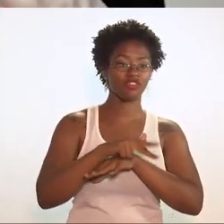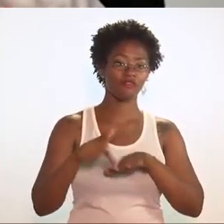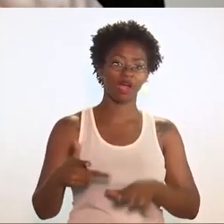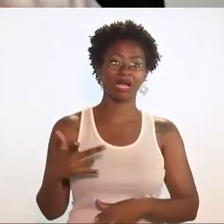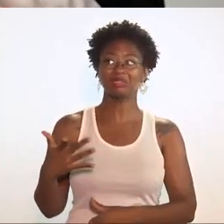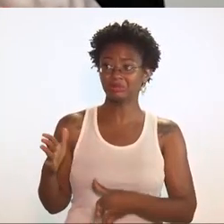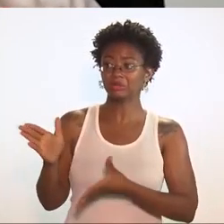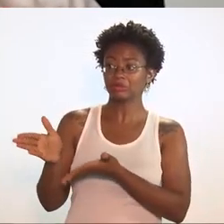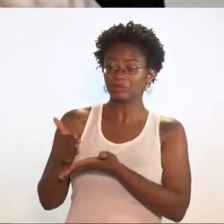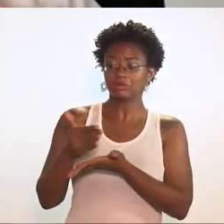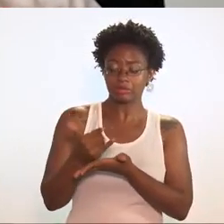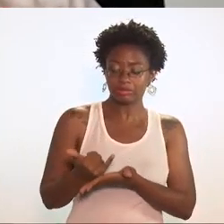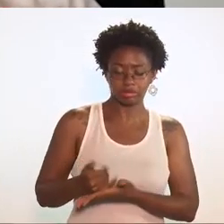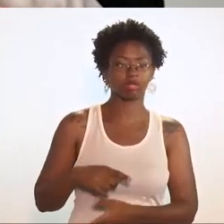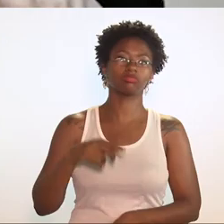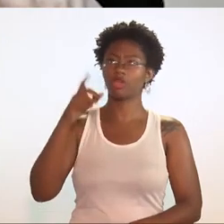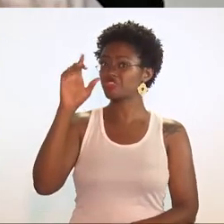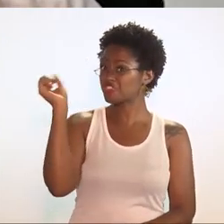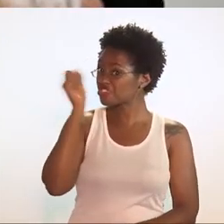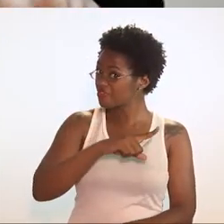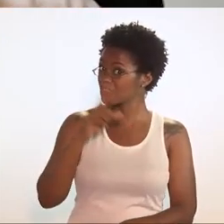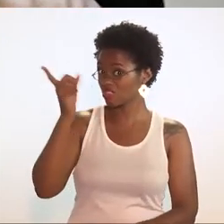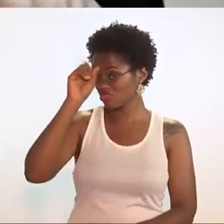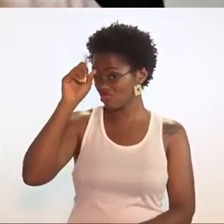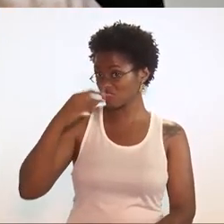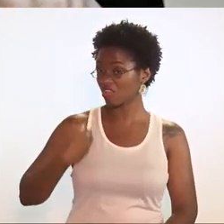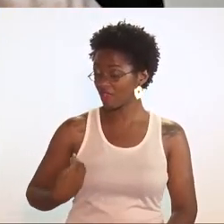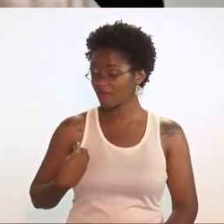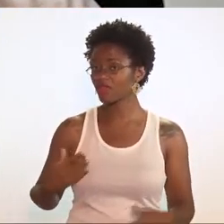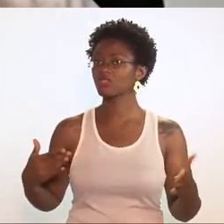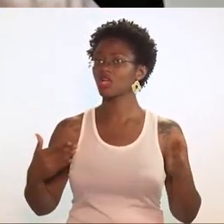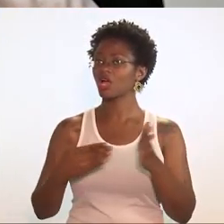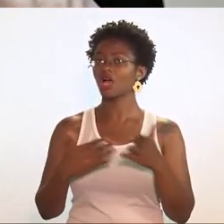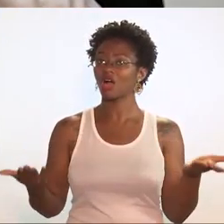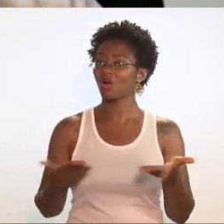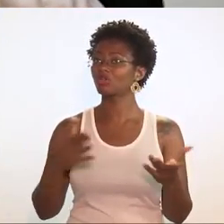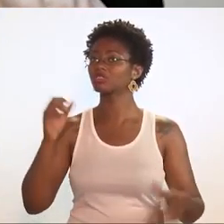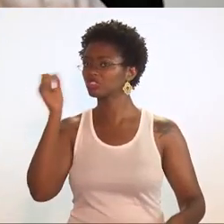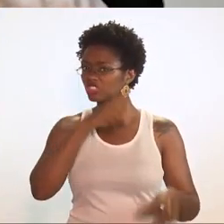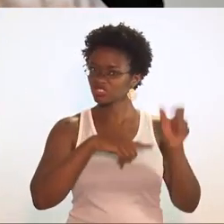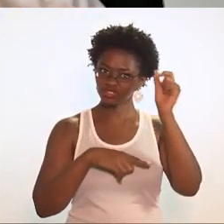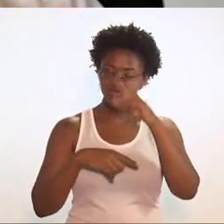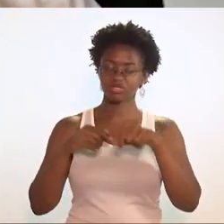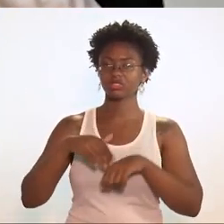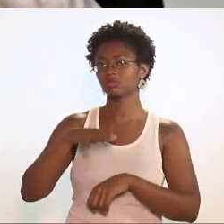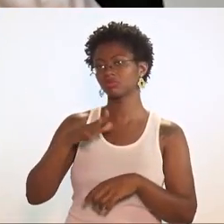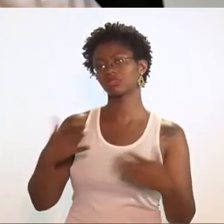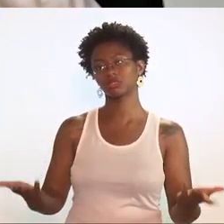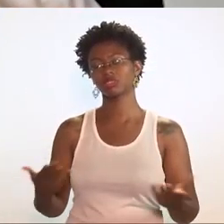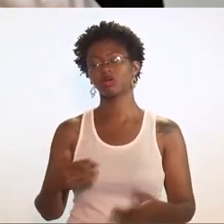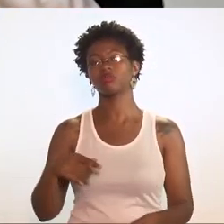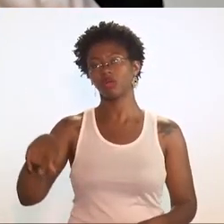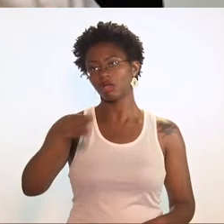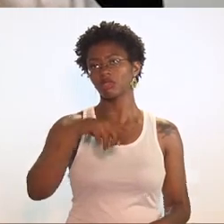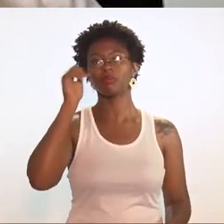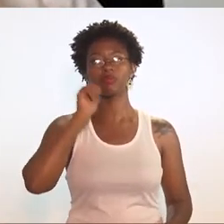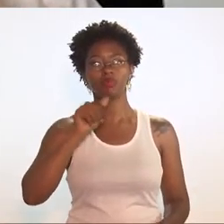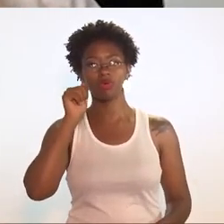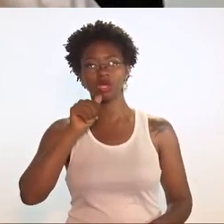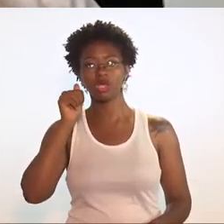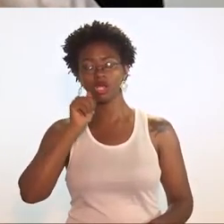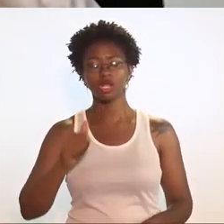invisível, né? É um público que está sofrendo todas as consequências, a maior carga da pandemia, porque a